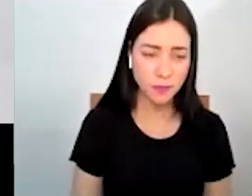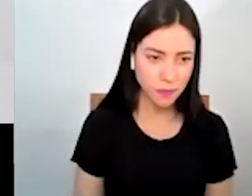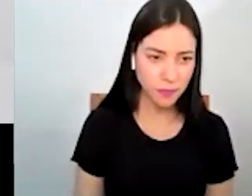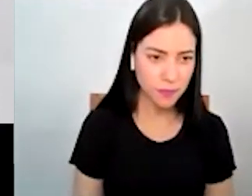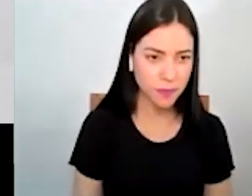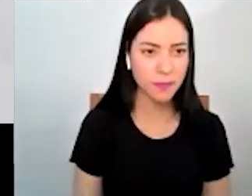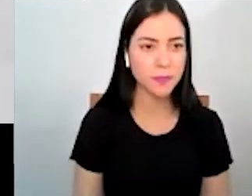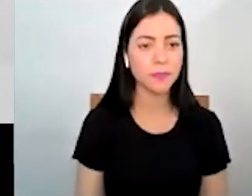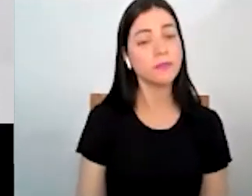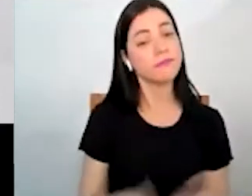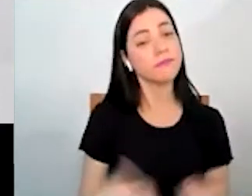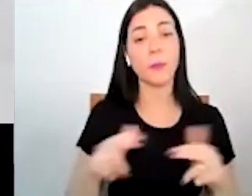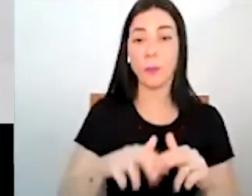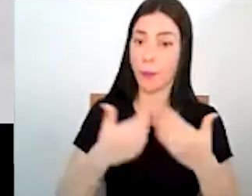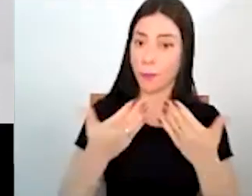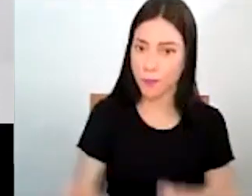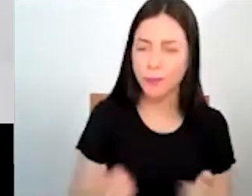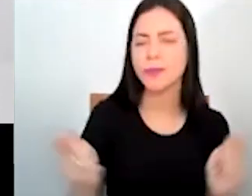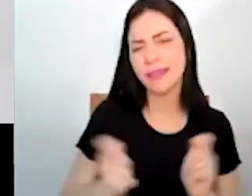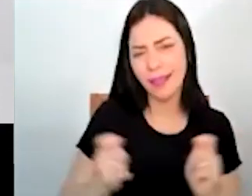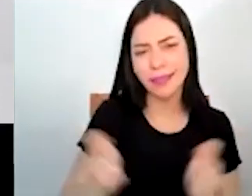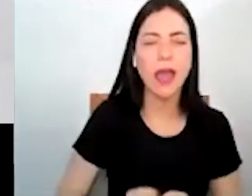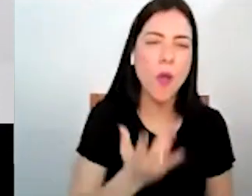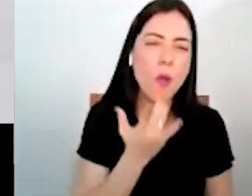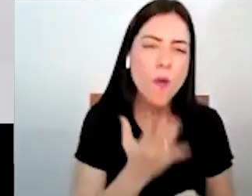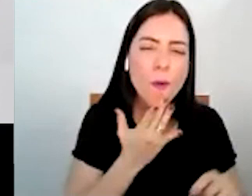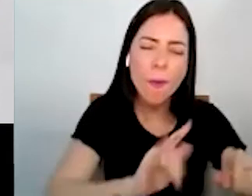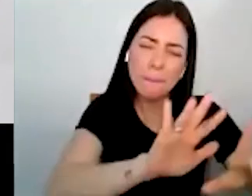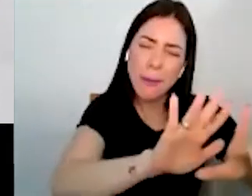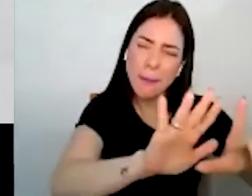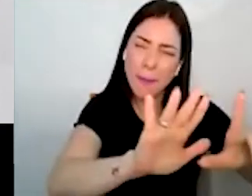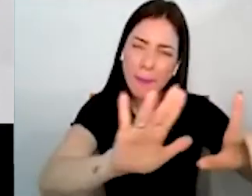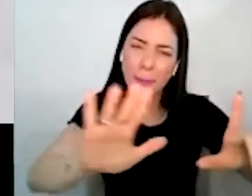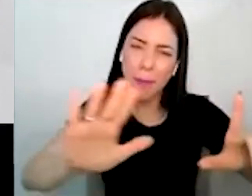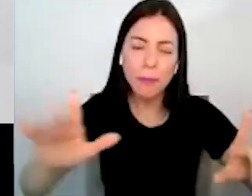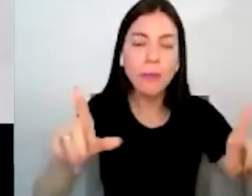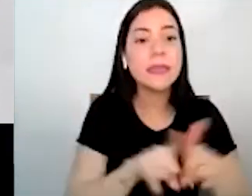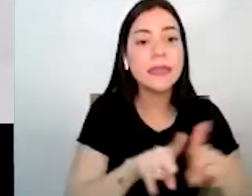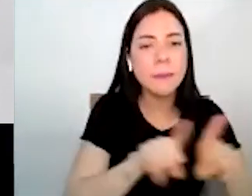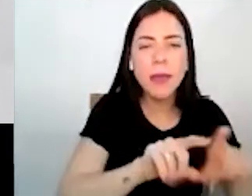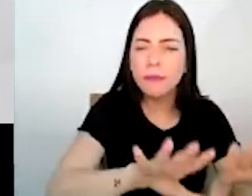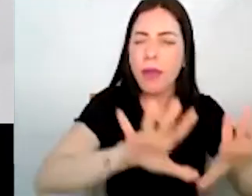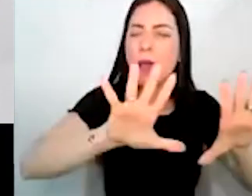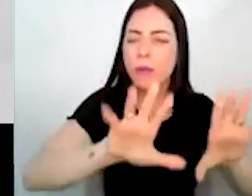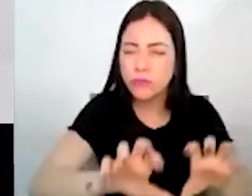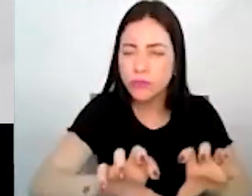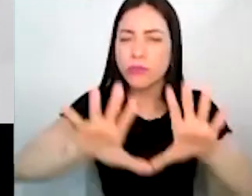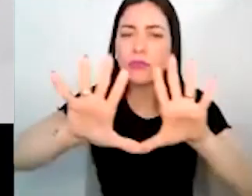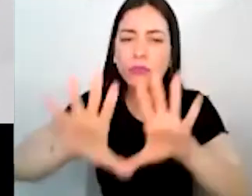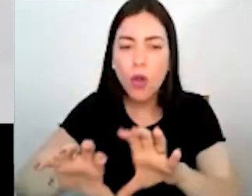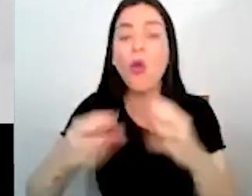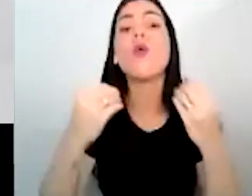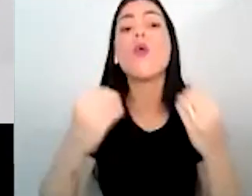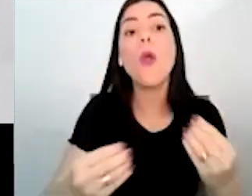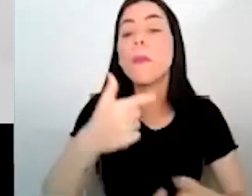E a partir daí explorar muito essa questão das cores do trabalho dele, dessas temperaturas, quais obras que a gente vai escolher, como